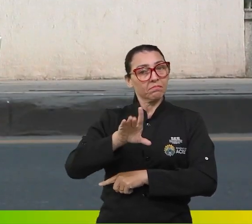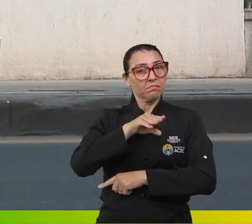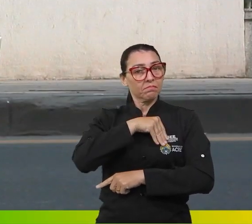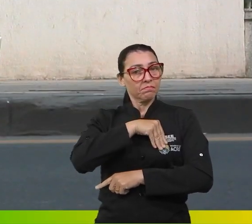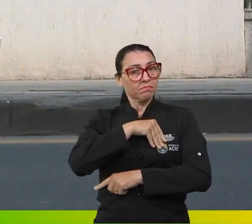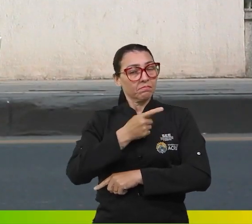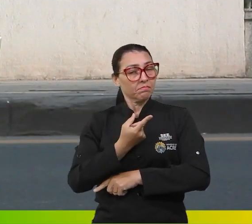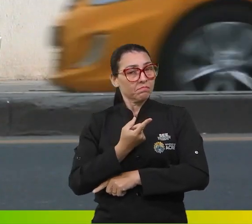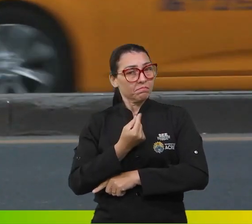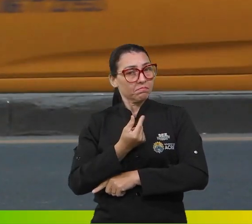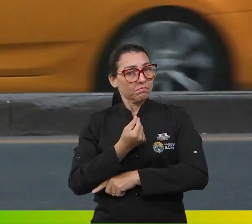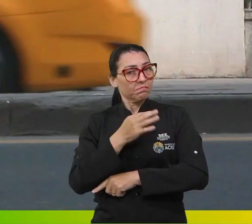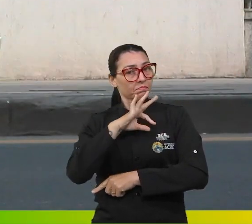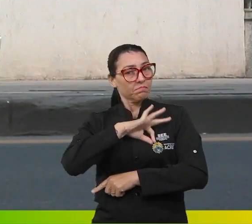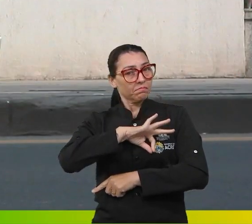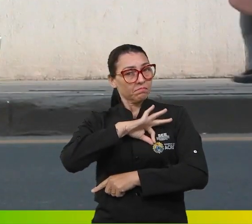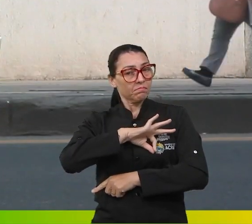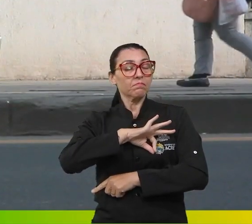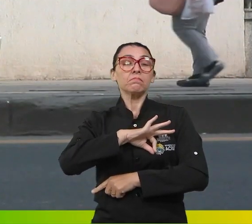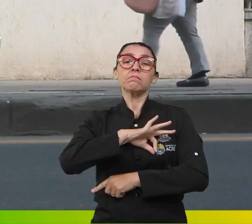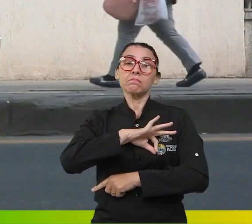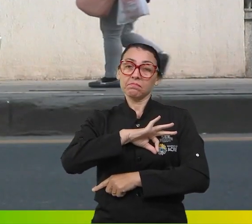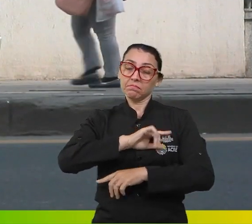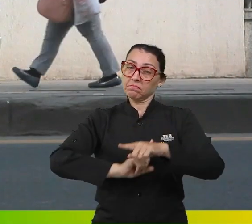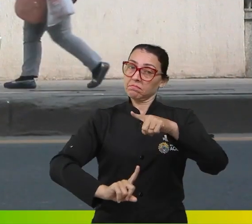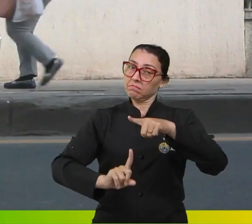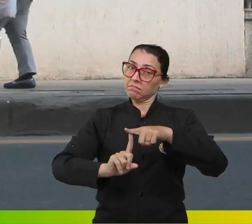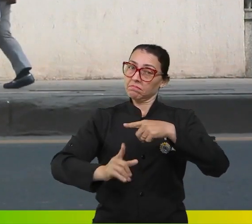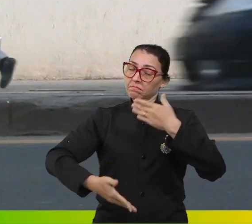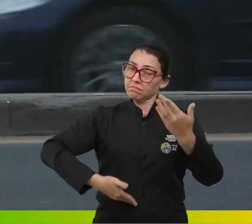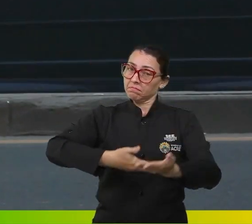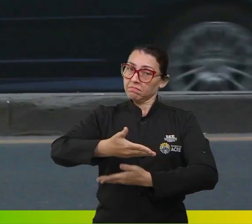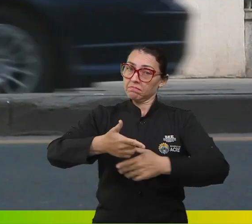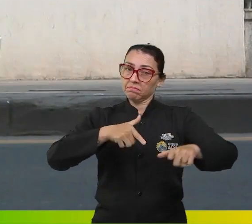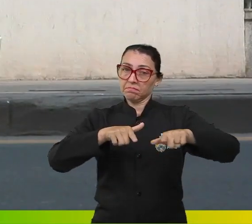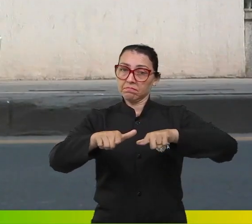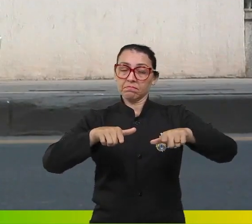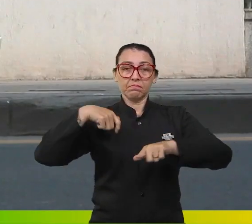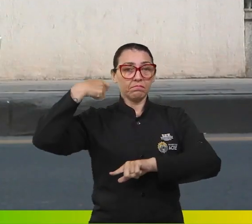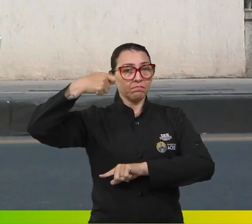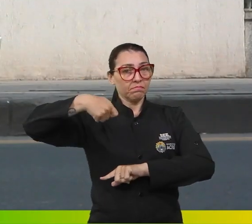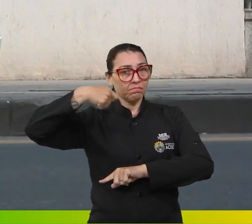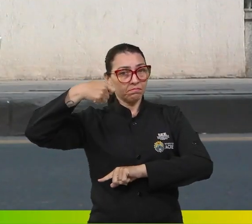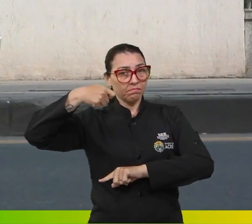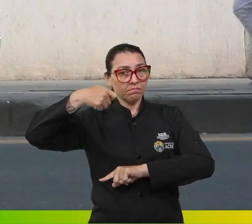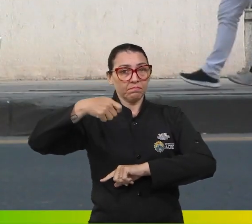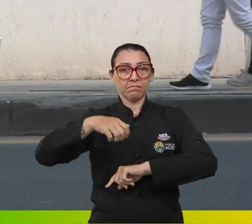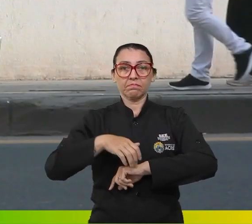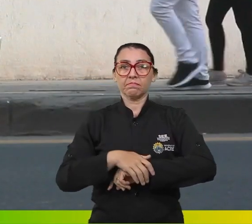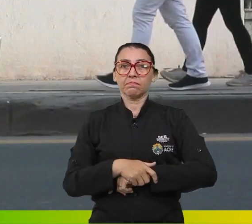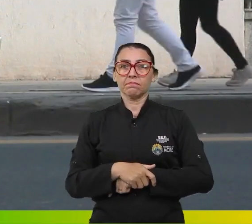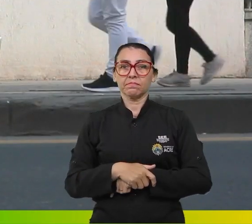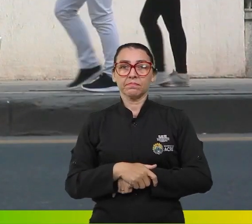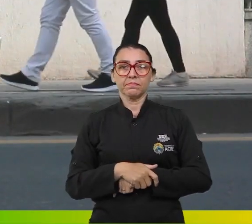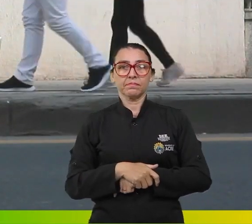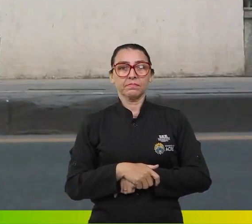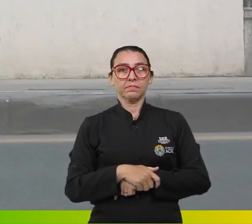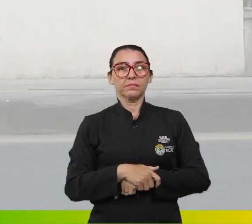vida com esse tipo de intervenção artística.